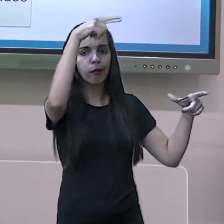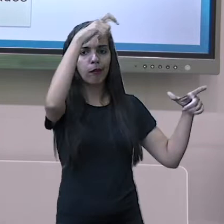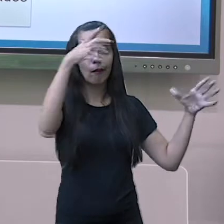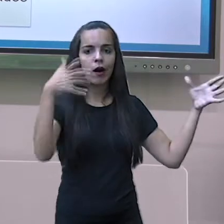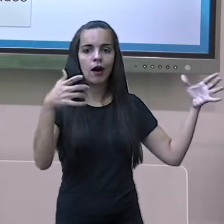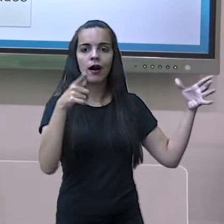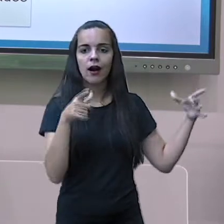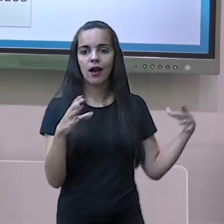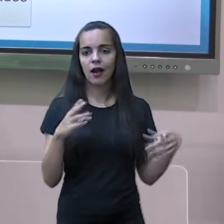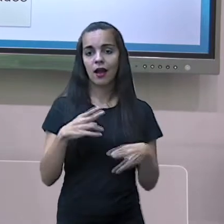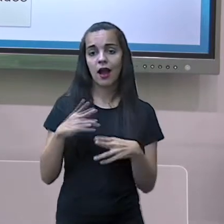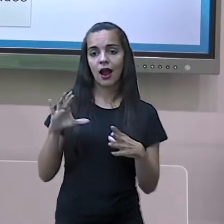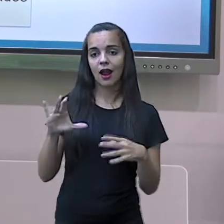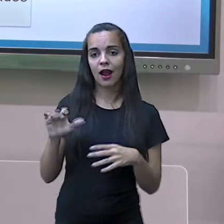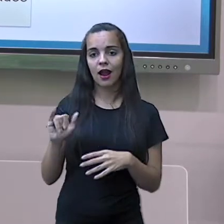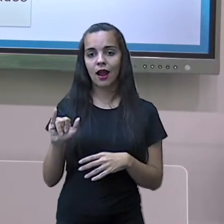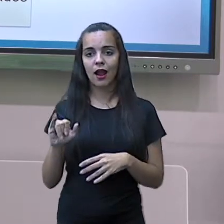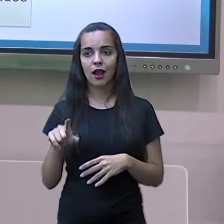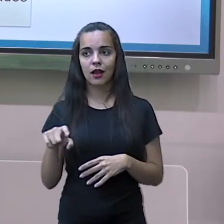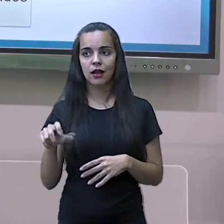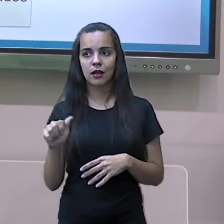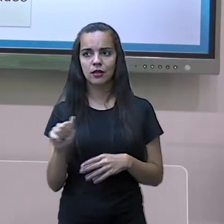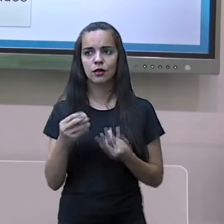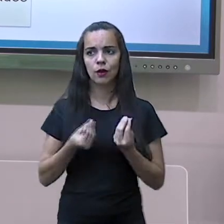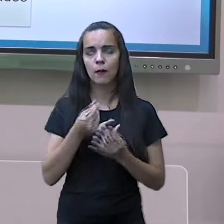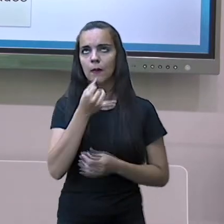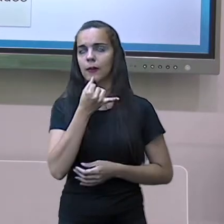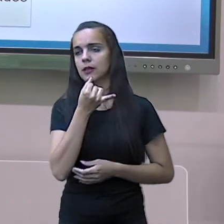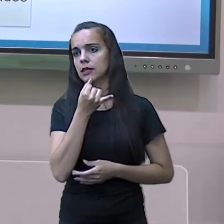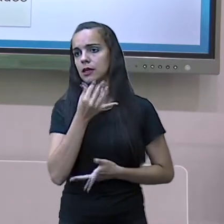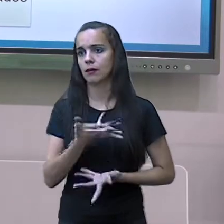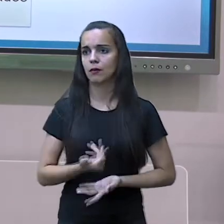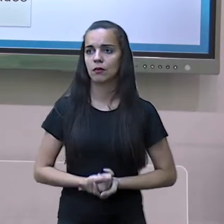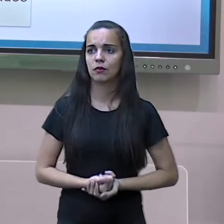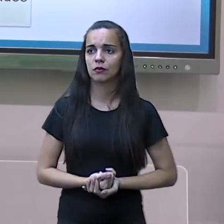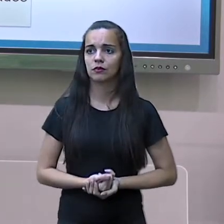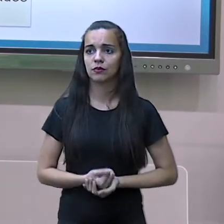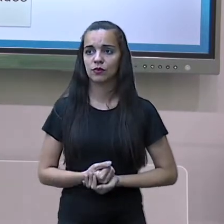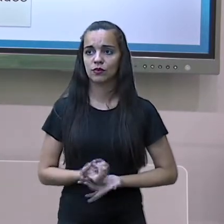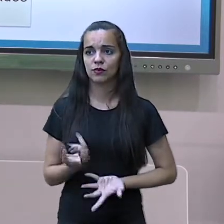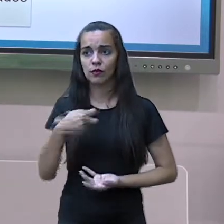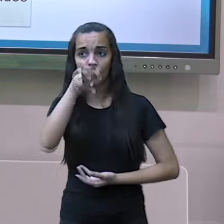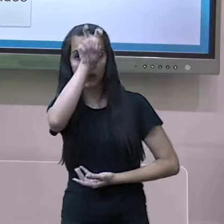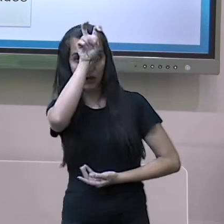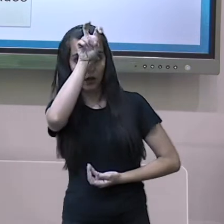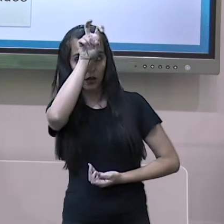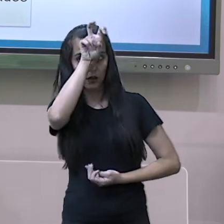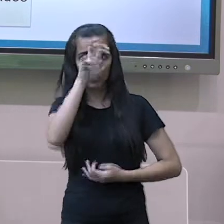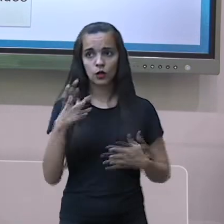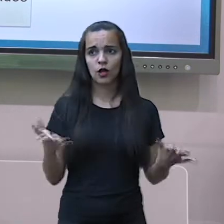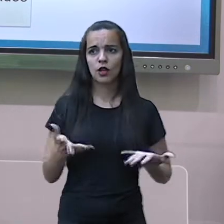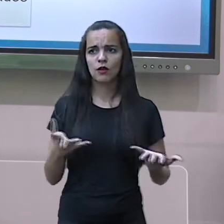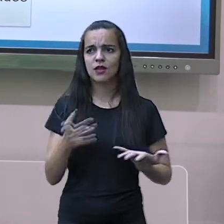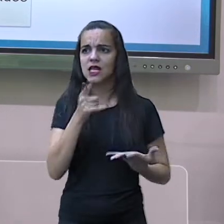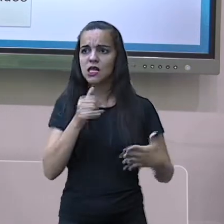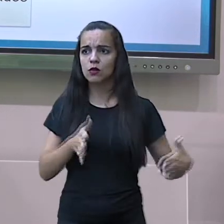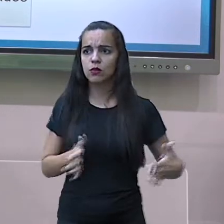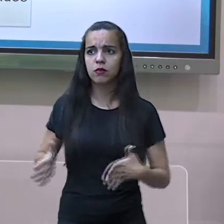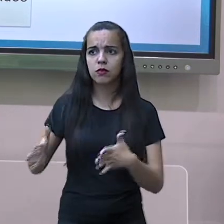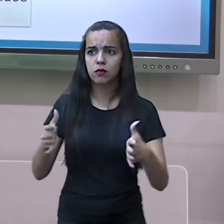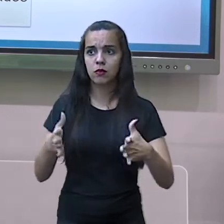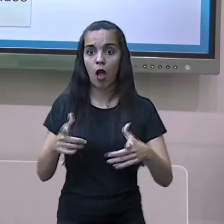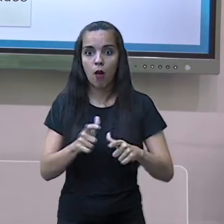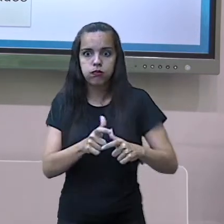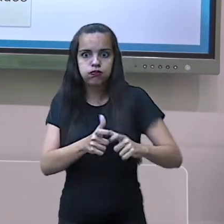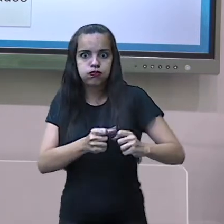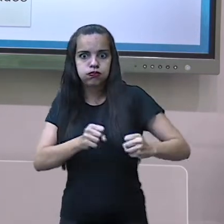das vezes, os canais. Por exemplo, o Egito. O Egito hoje, o Nilo, ele é o 2º maior